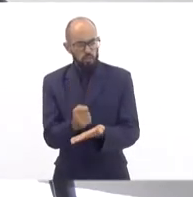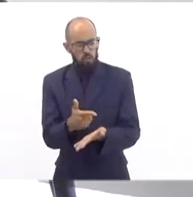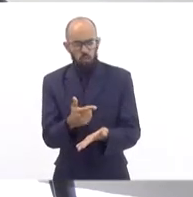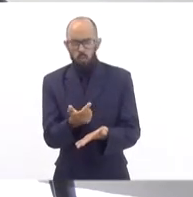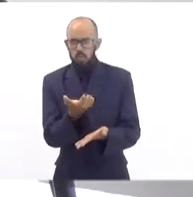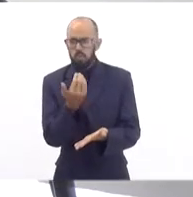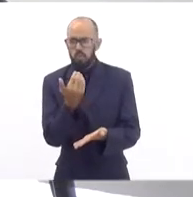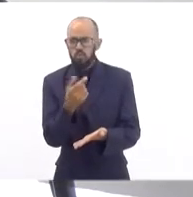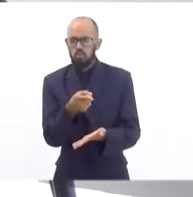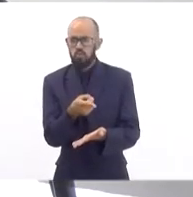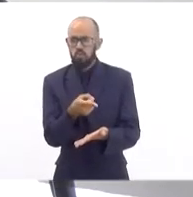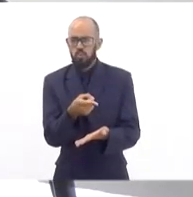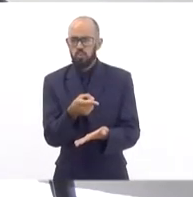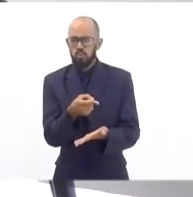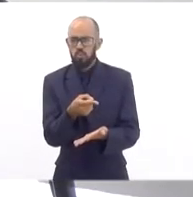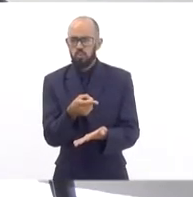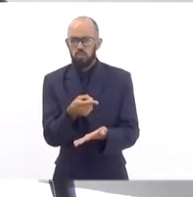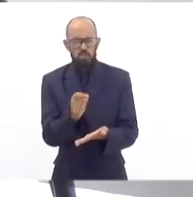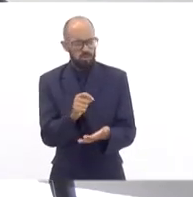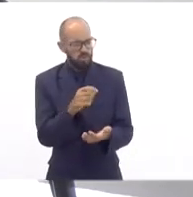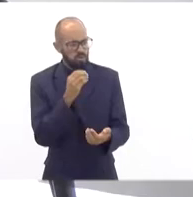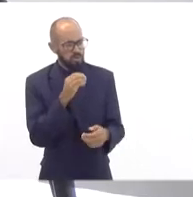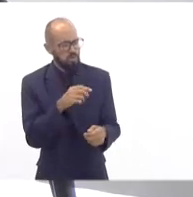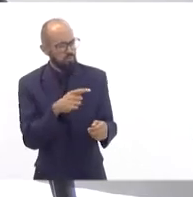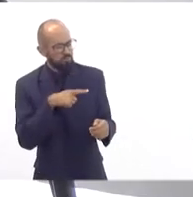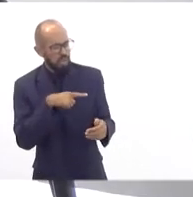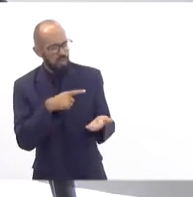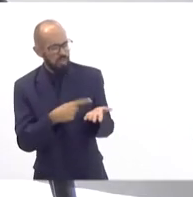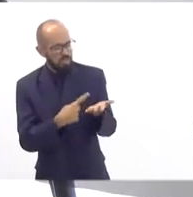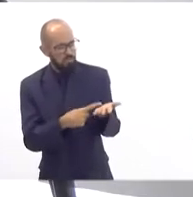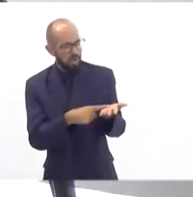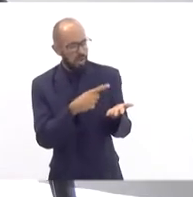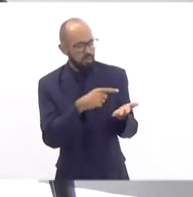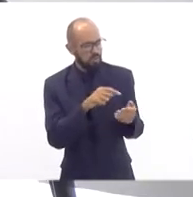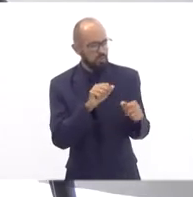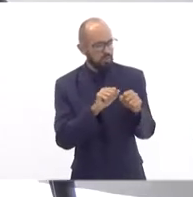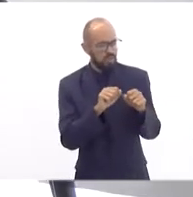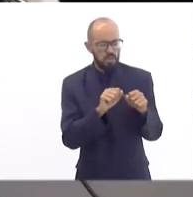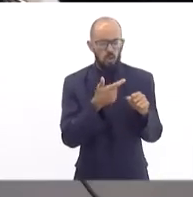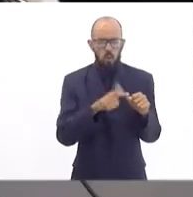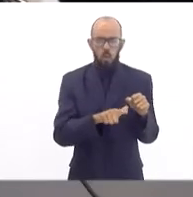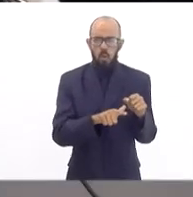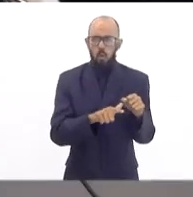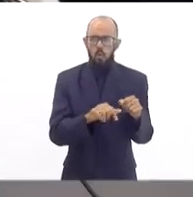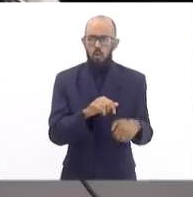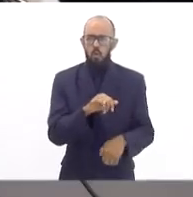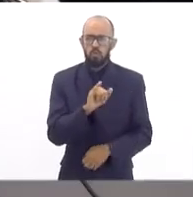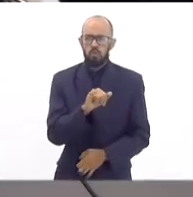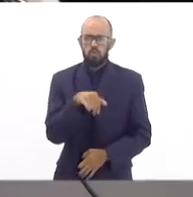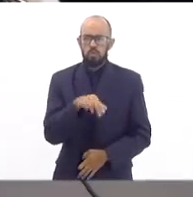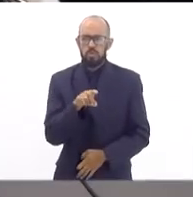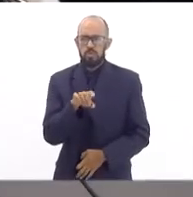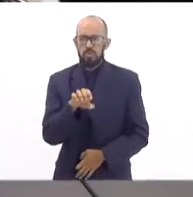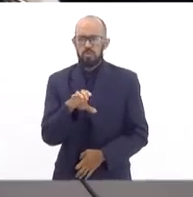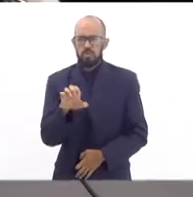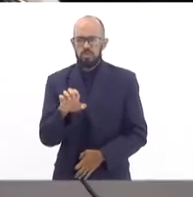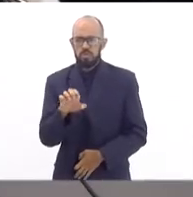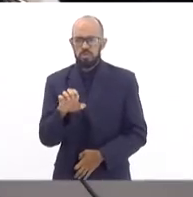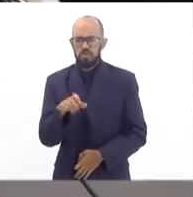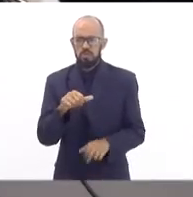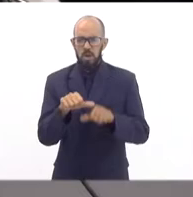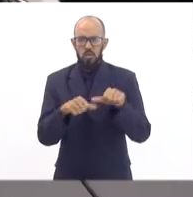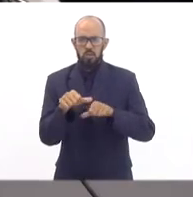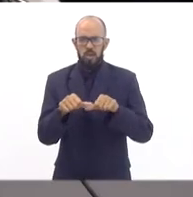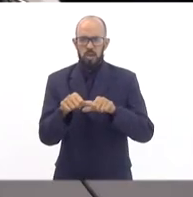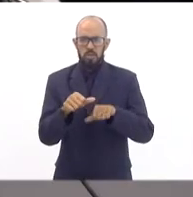de concessão, de sair do IGPM e ter um outro indexador para balizar a alteração tarifária, a